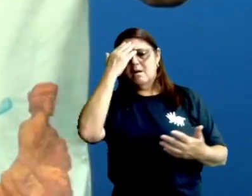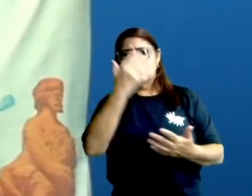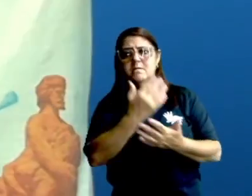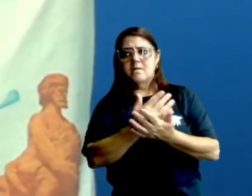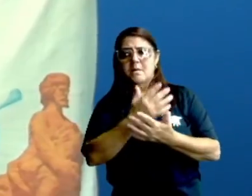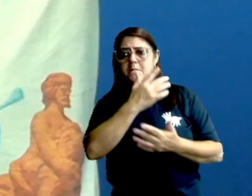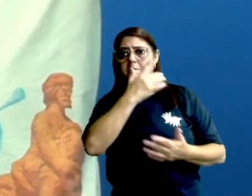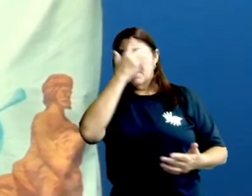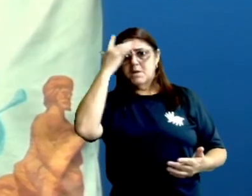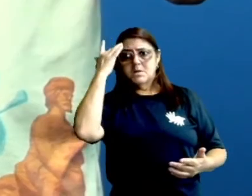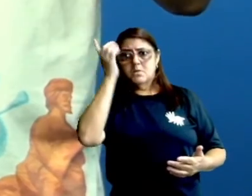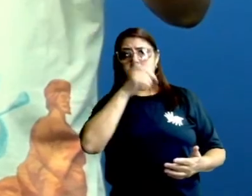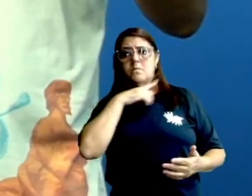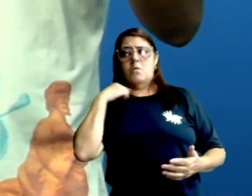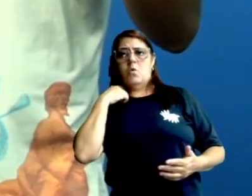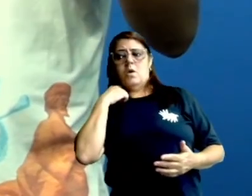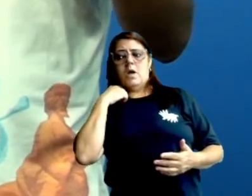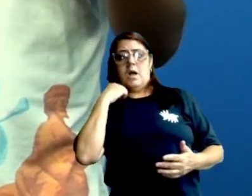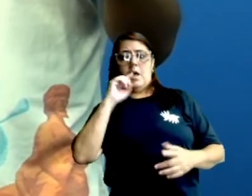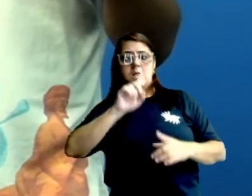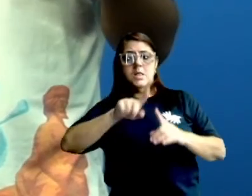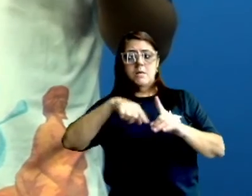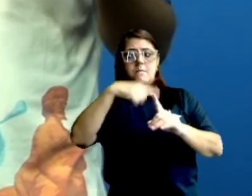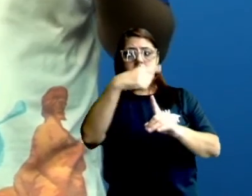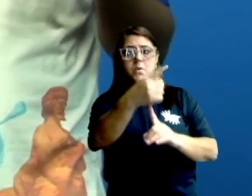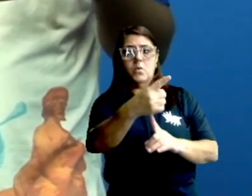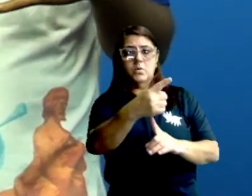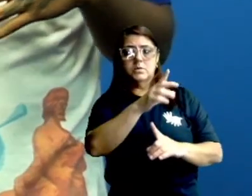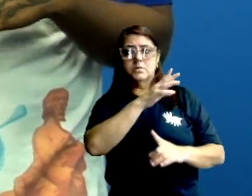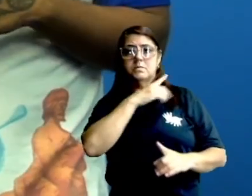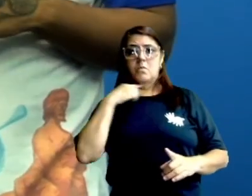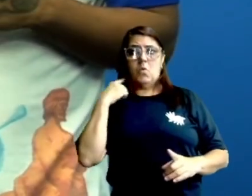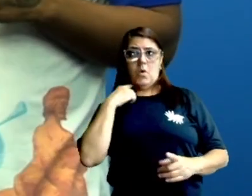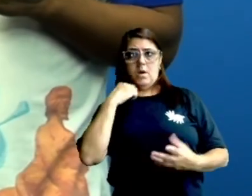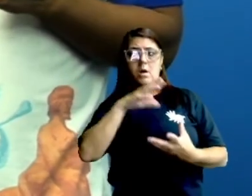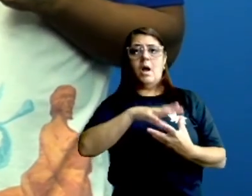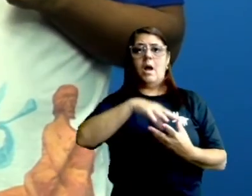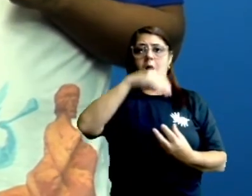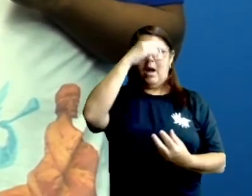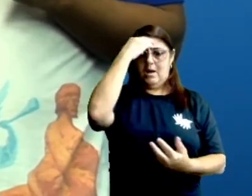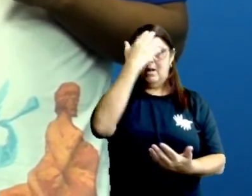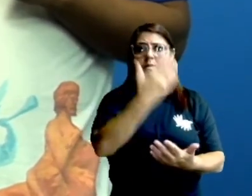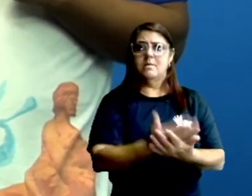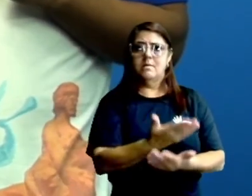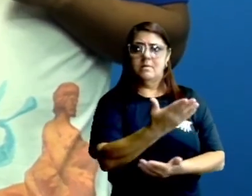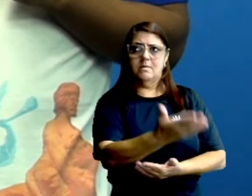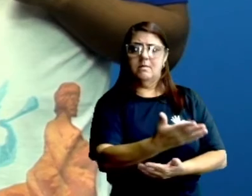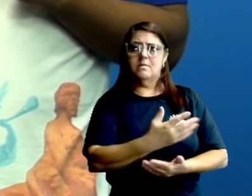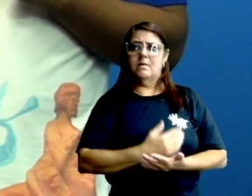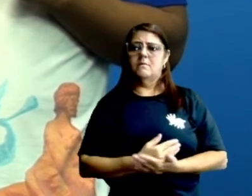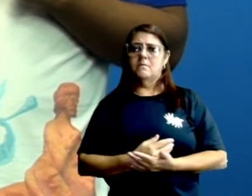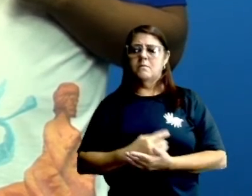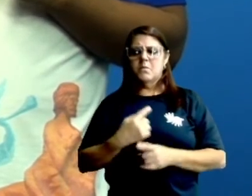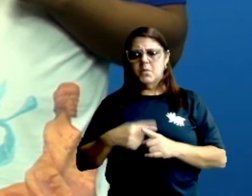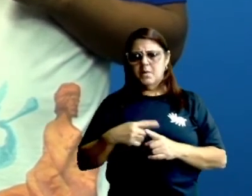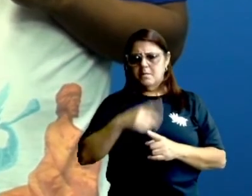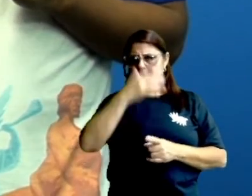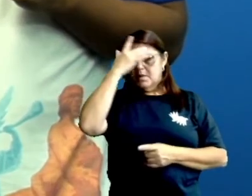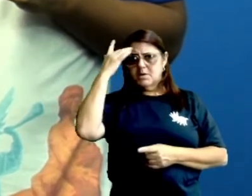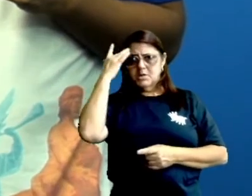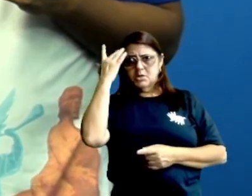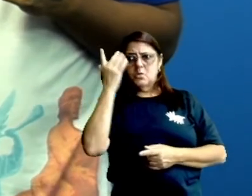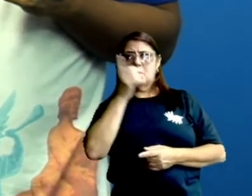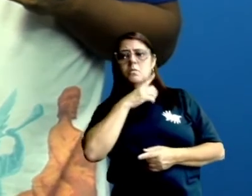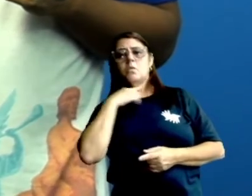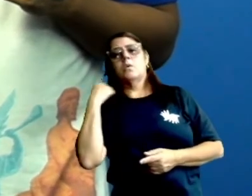por isso que tinha toda uma preparação do corpo a partir do processo de mumificação para que a pessoa quando ela morresse